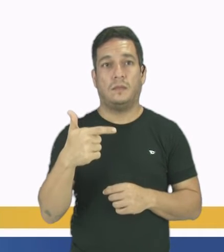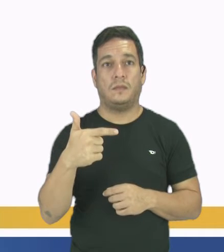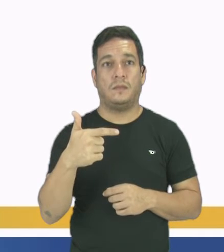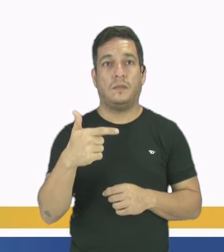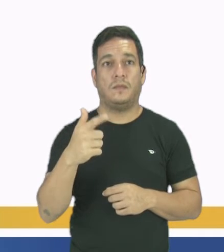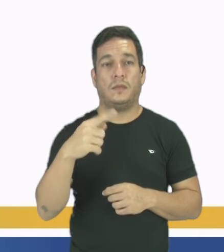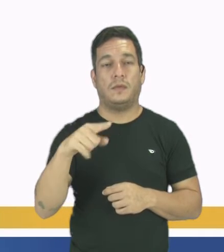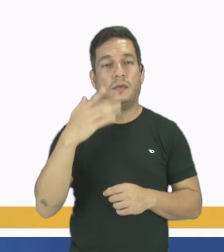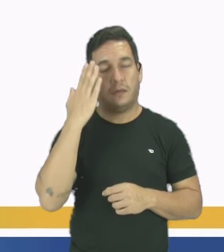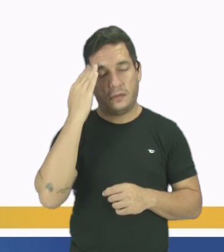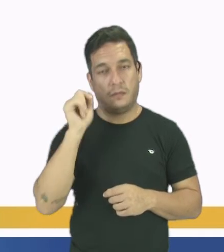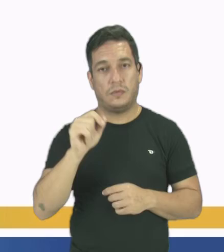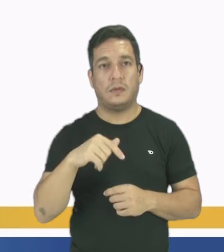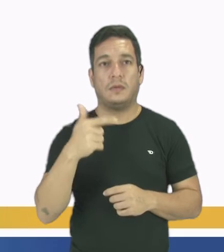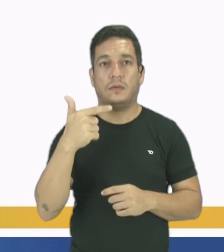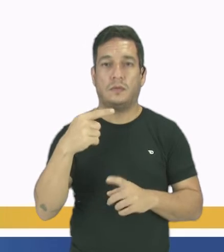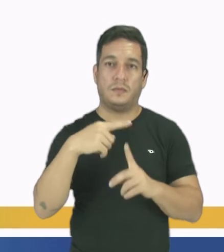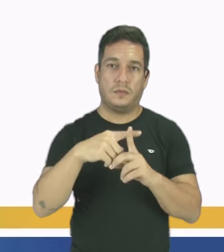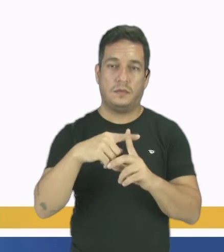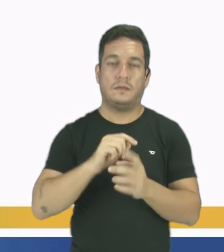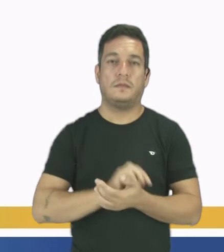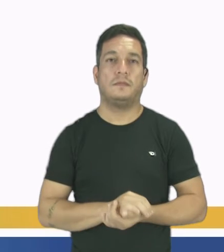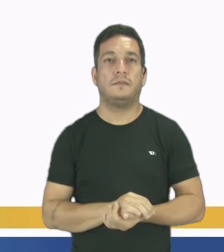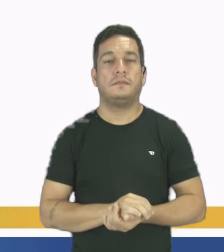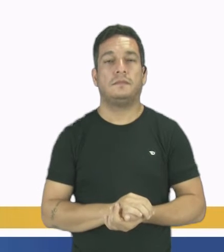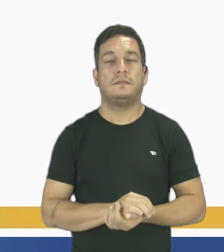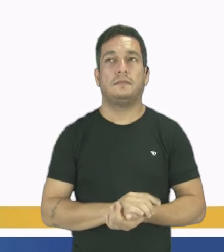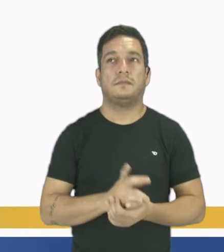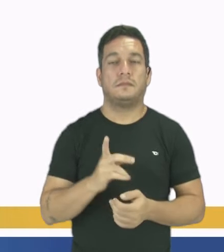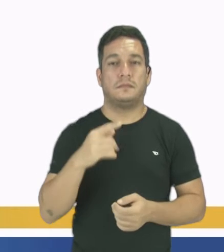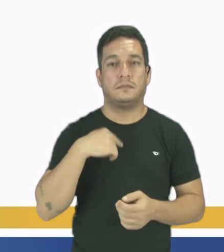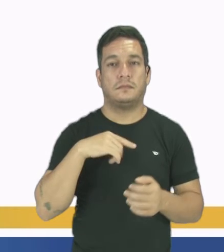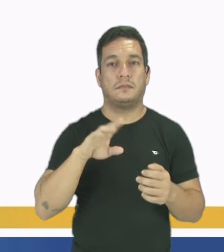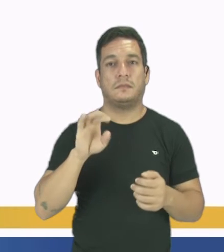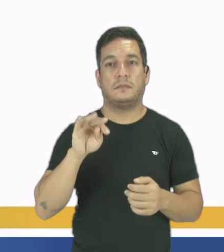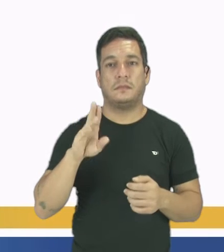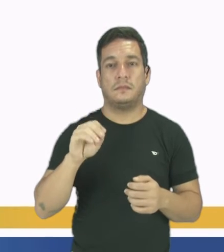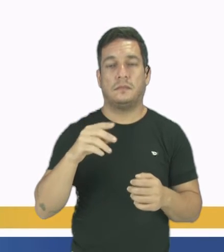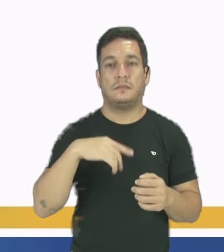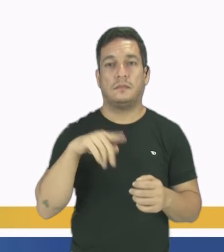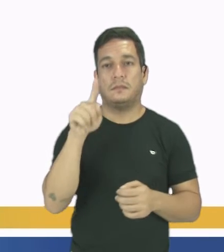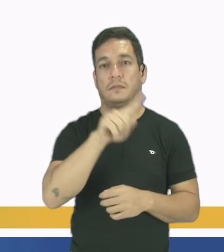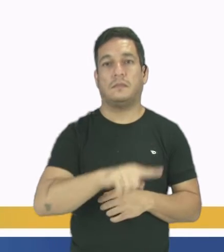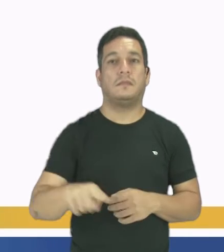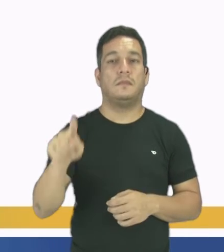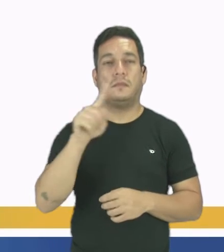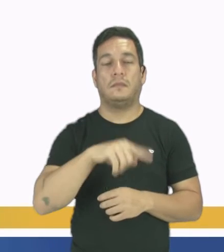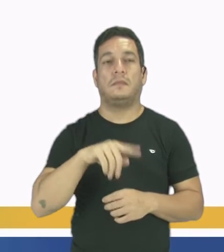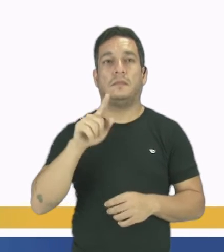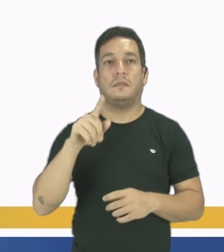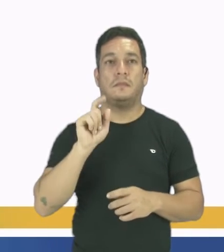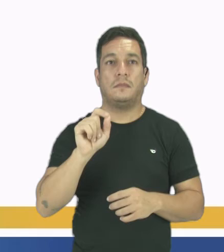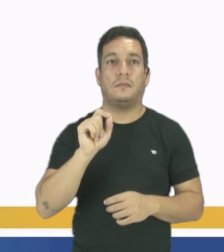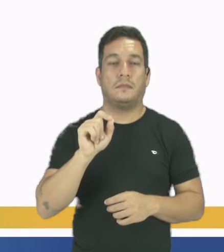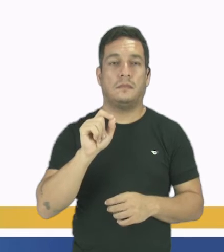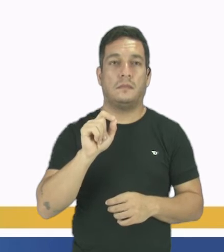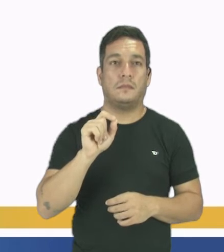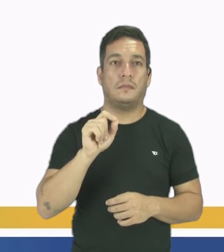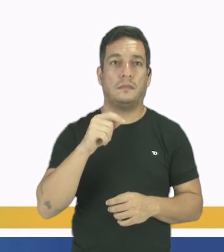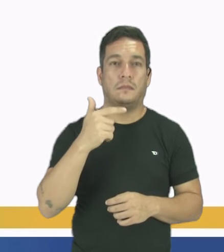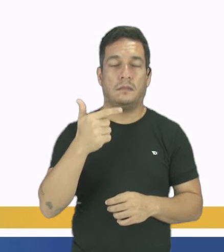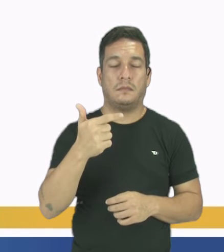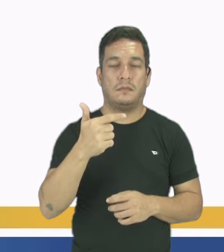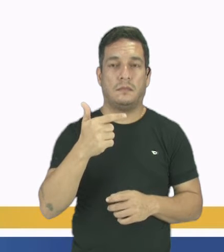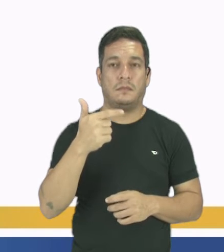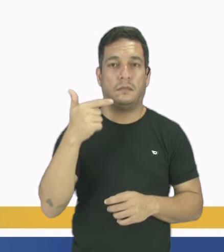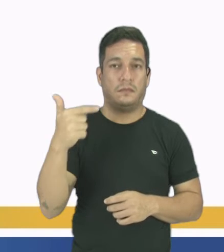e aí você sabe que ele fica 2 positivo. Então, o nosso centro dessa circunferência é o par ordenado